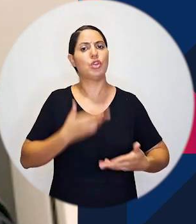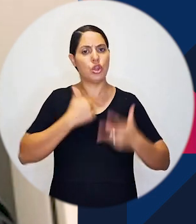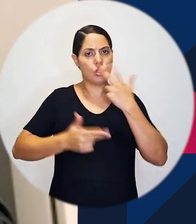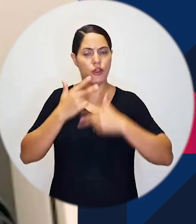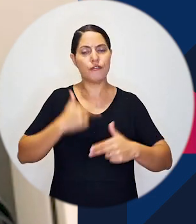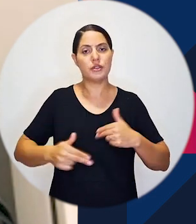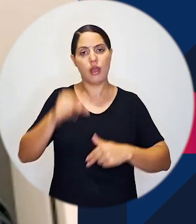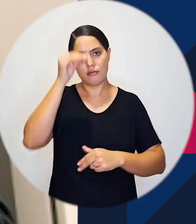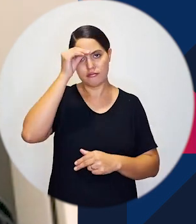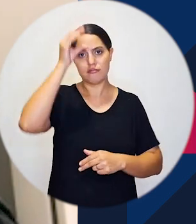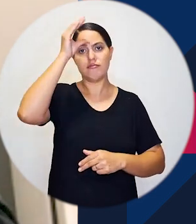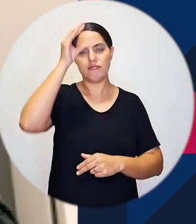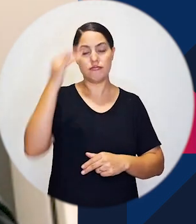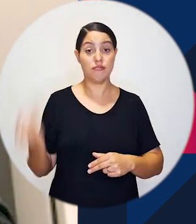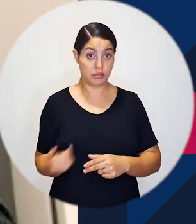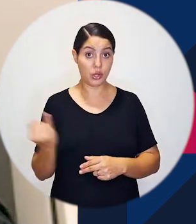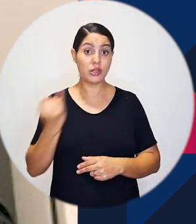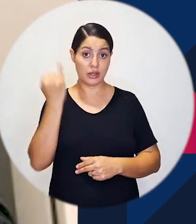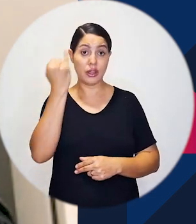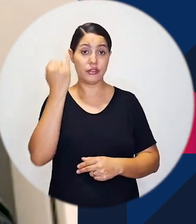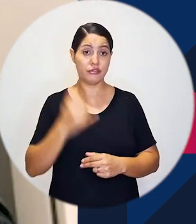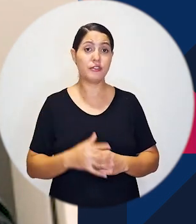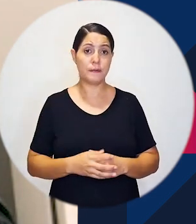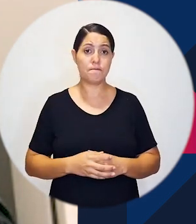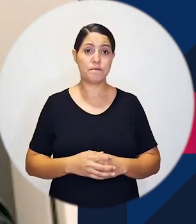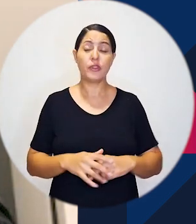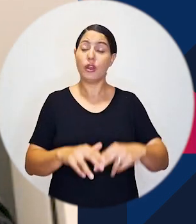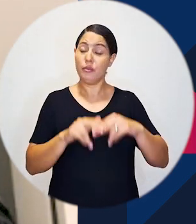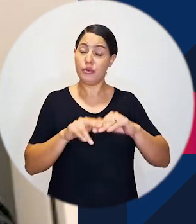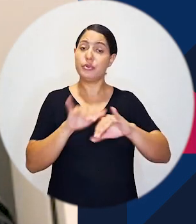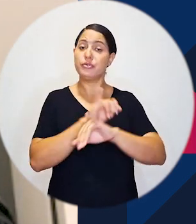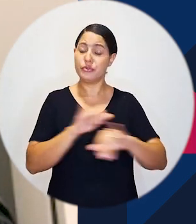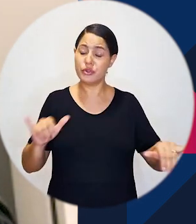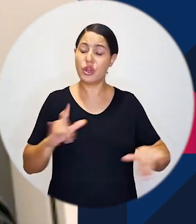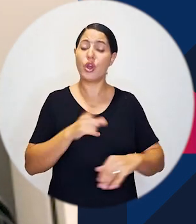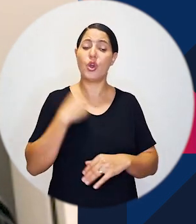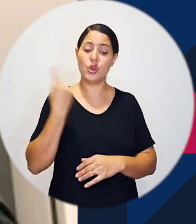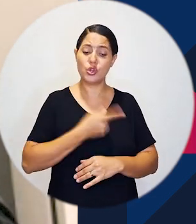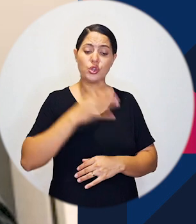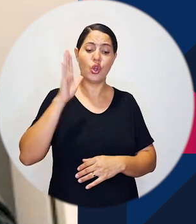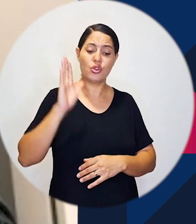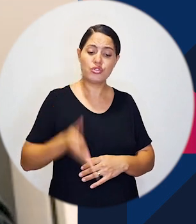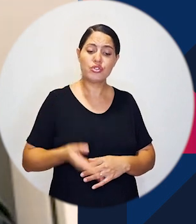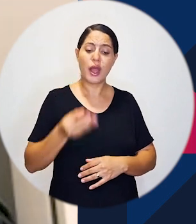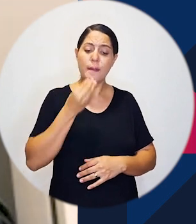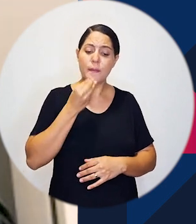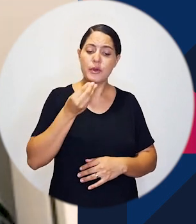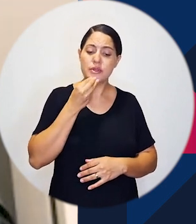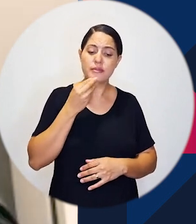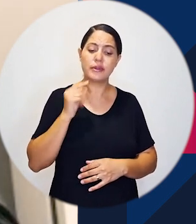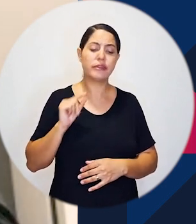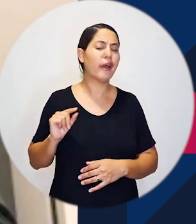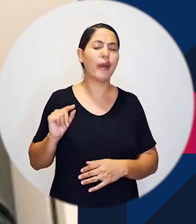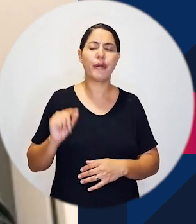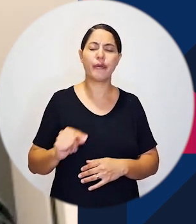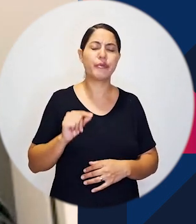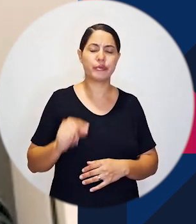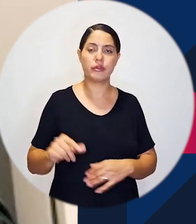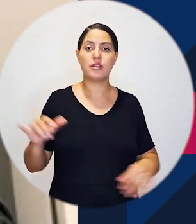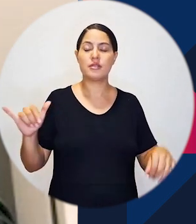dessas novidades. Como eu disse, doravante, nós passamos a ter a possibilidade de citações